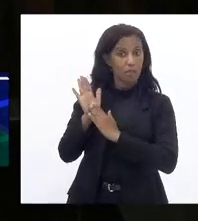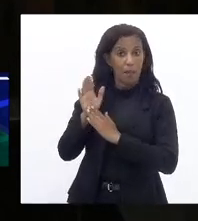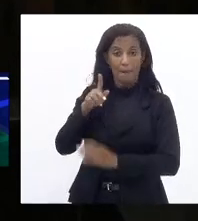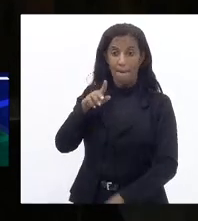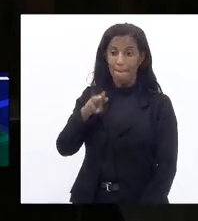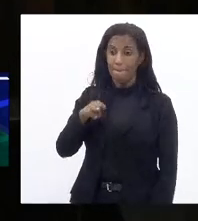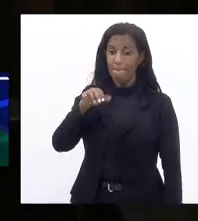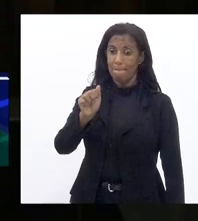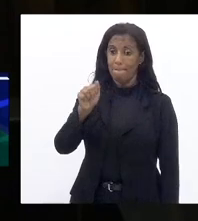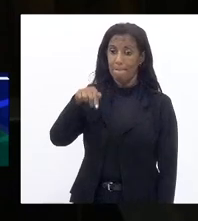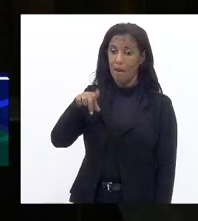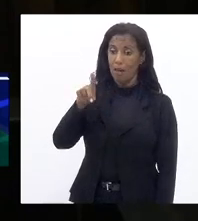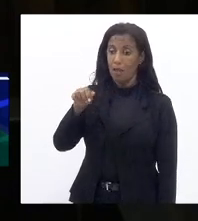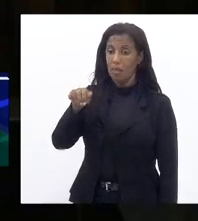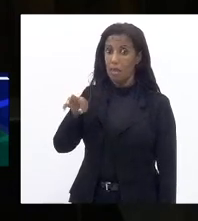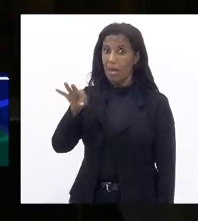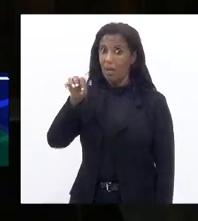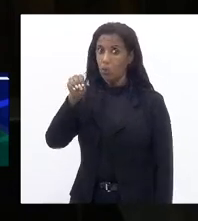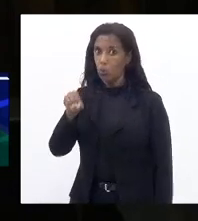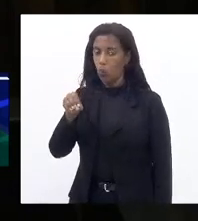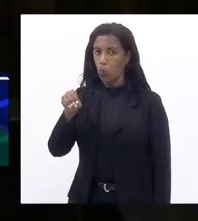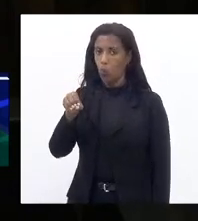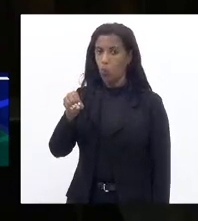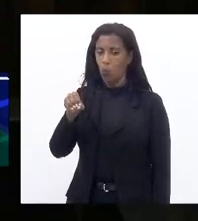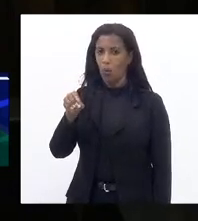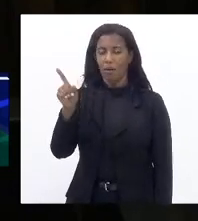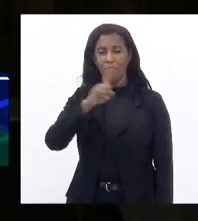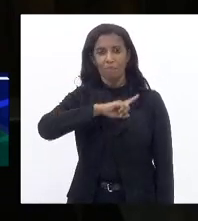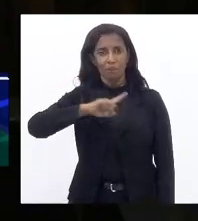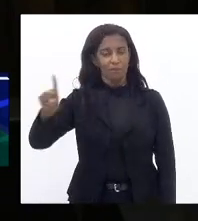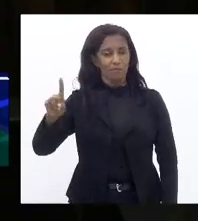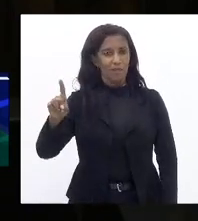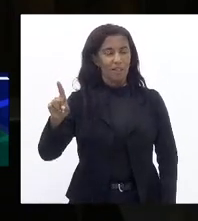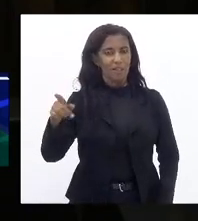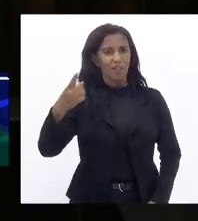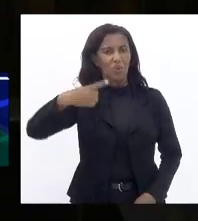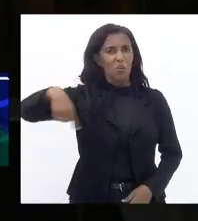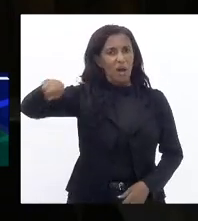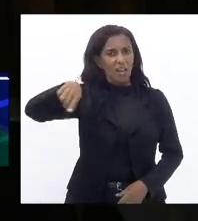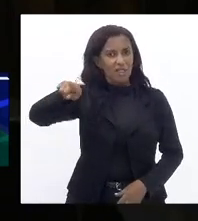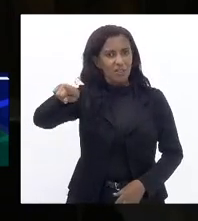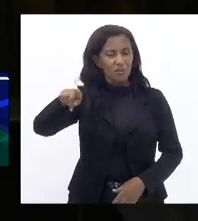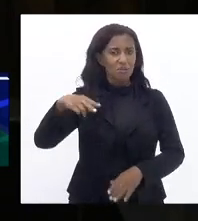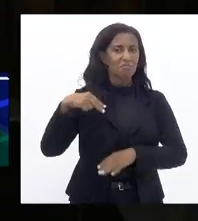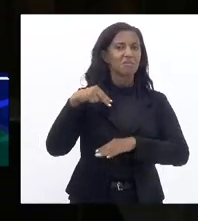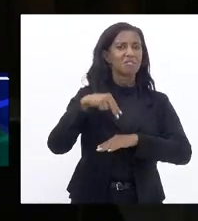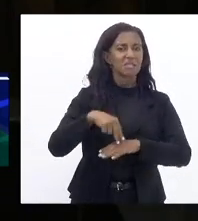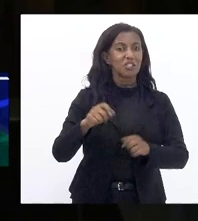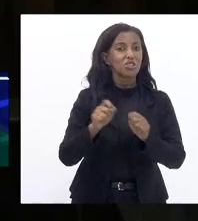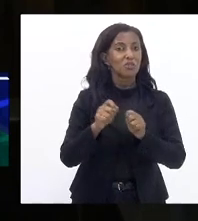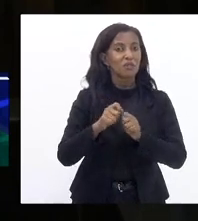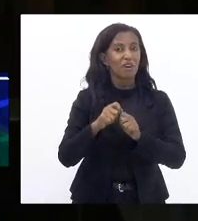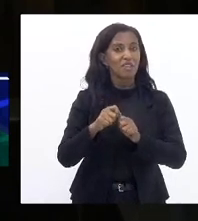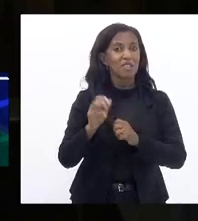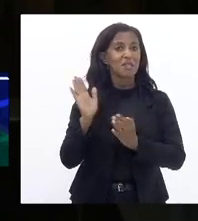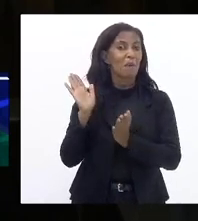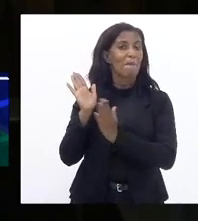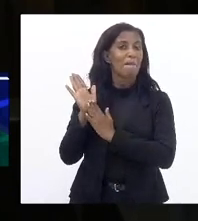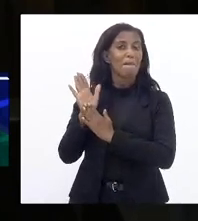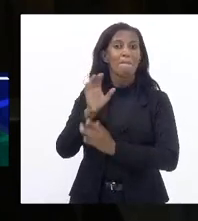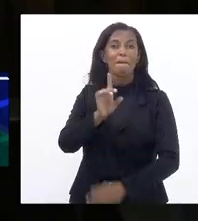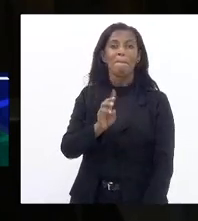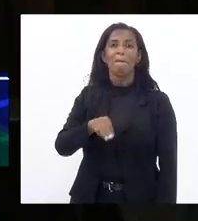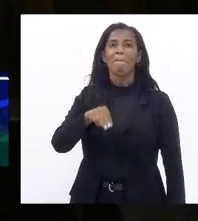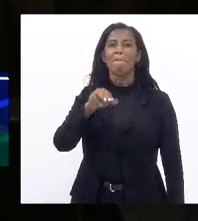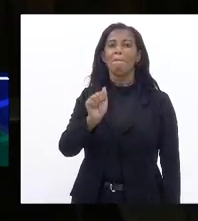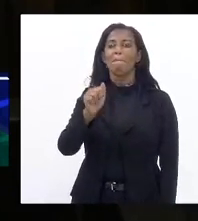O, não essa aberração ao nosso vernáculo que Vossa Excelência insiste em fazer, chamando o seu mandato de mandata.